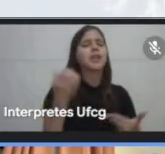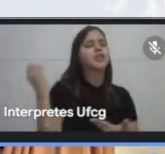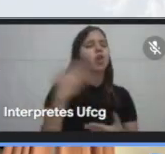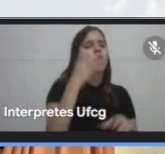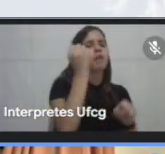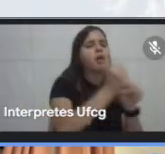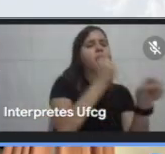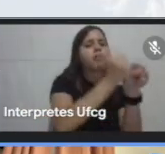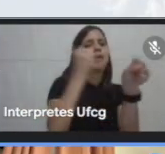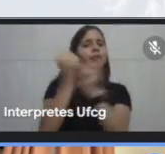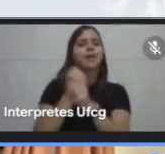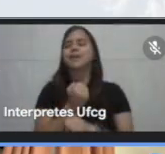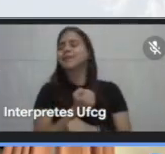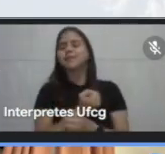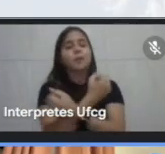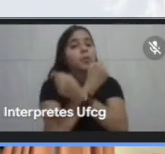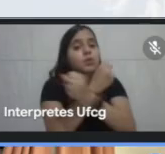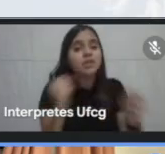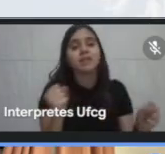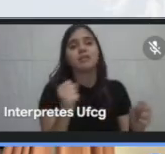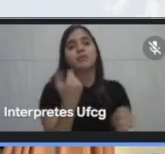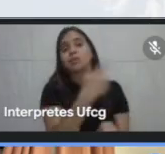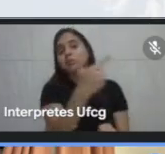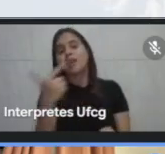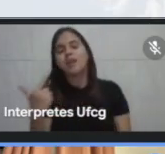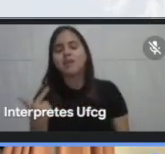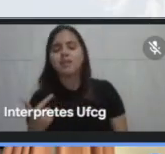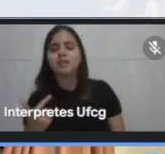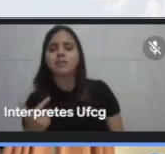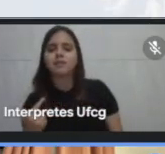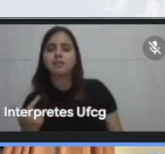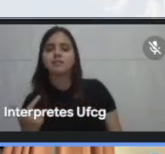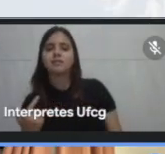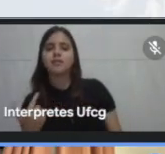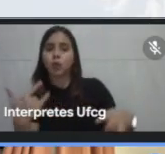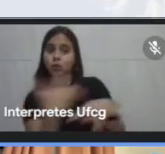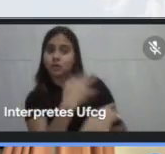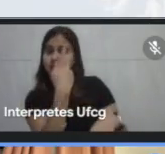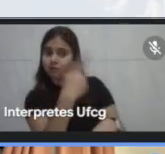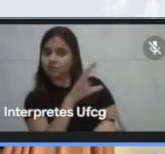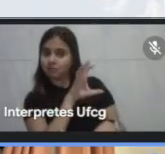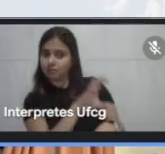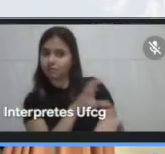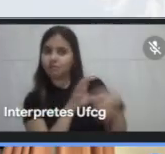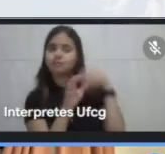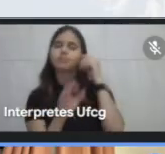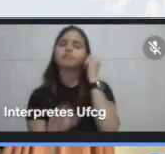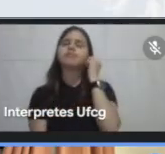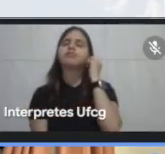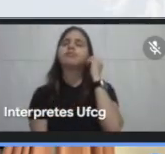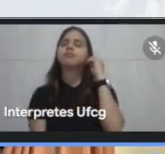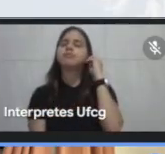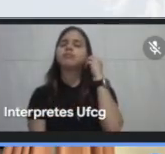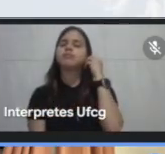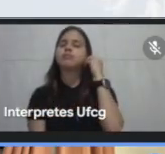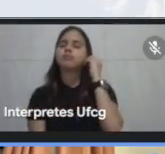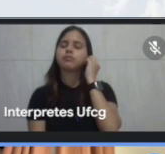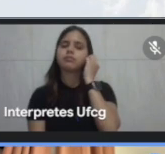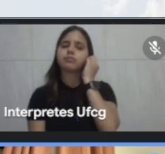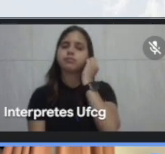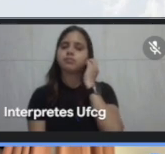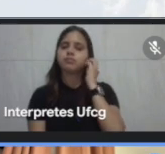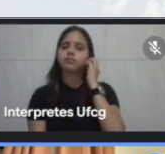para que aquele espraiamento ocorra, pelo menos dentro do município. Então, a gente entrou muito